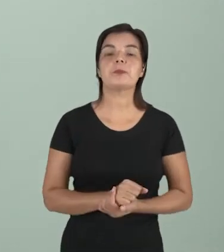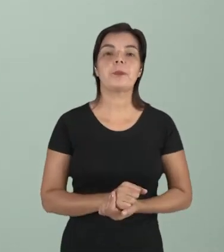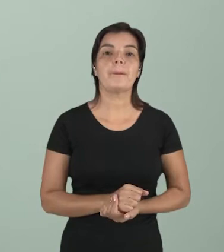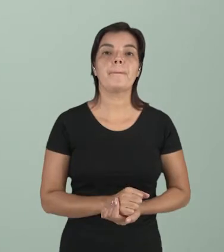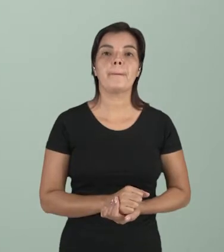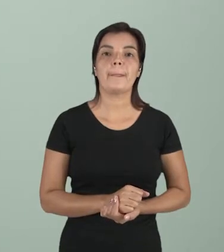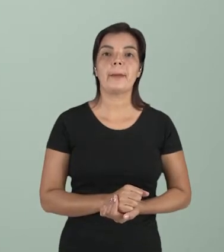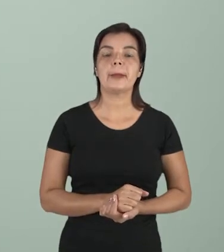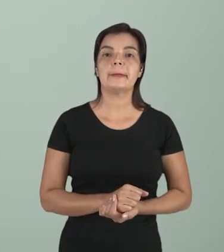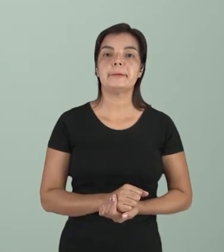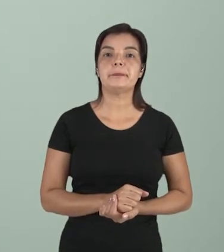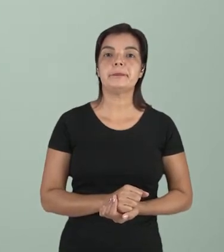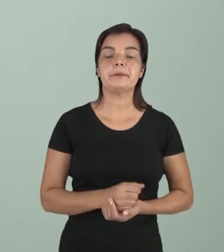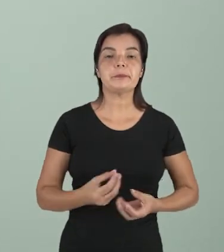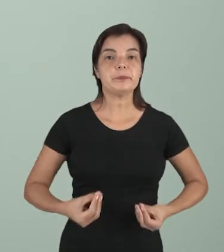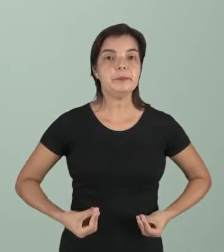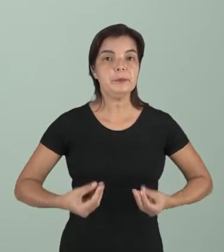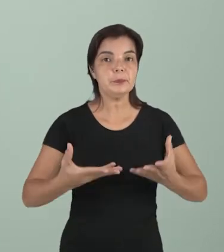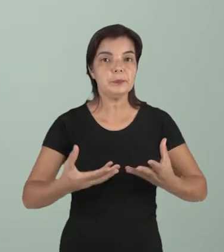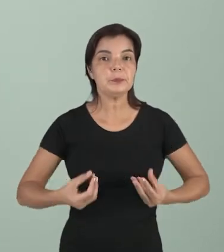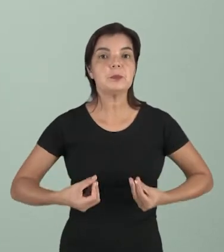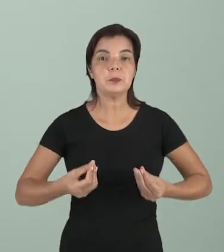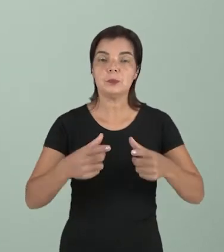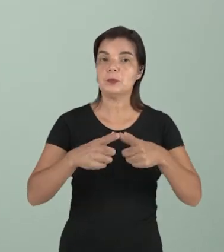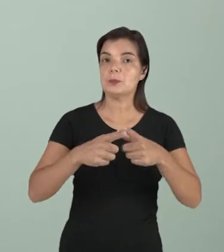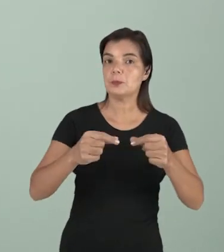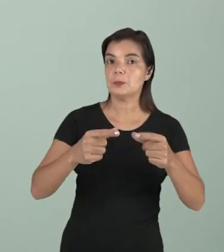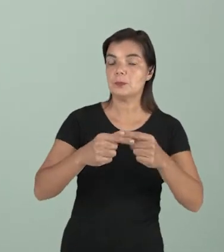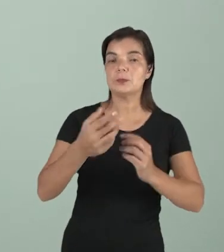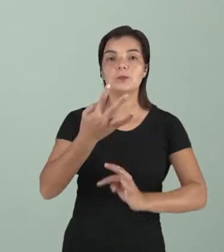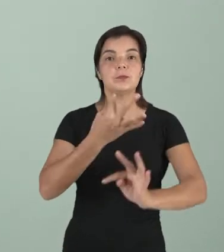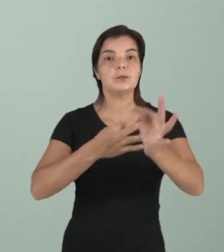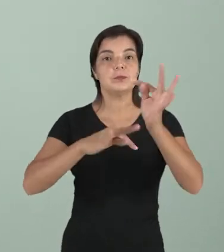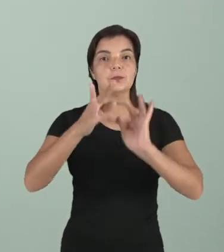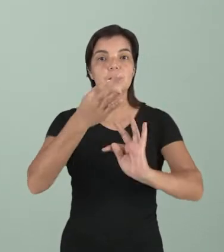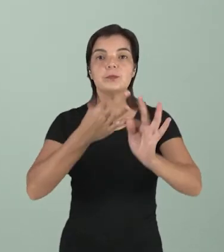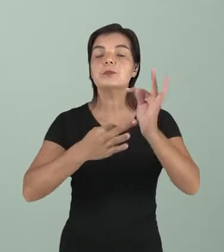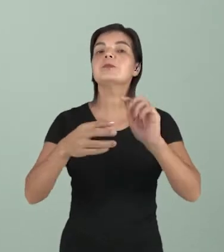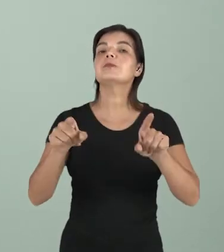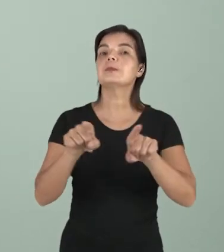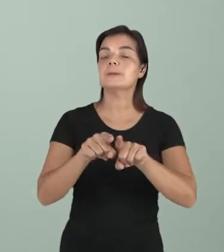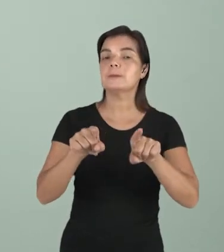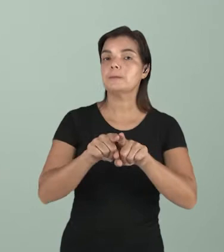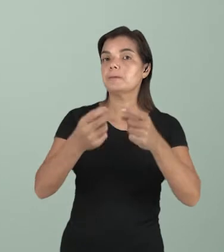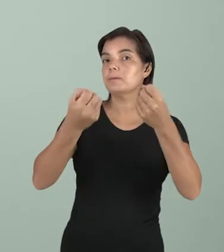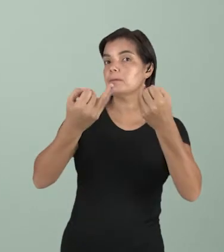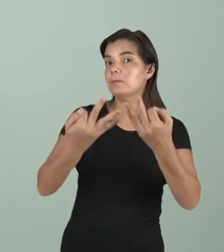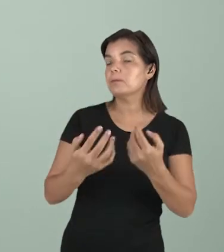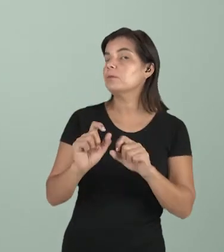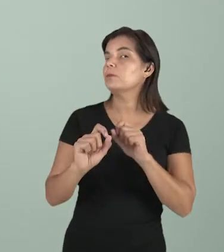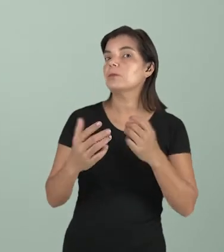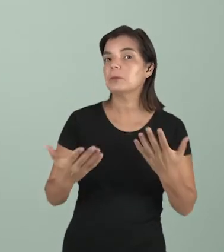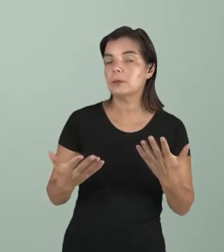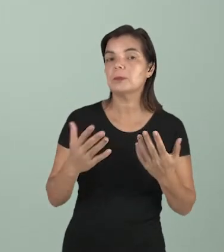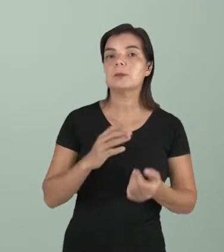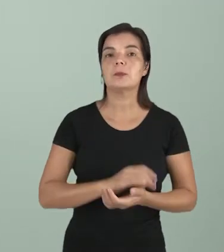esses investimentos do Japão em tecnologia, digamos que